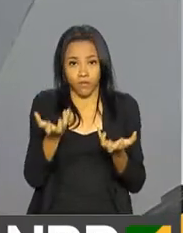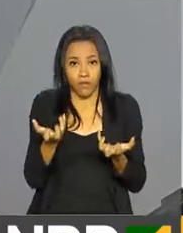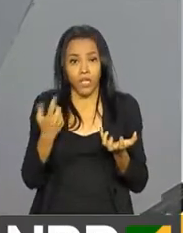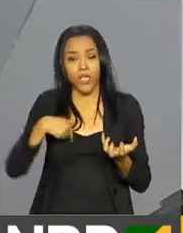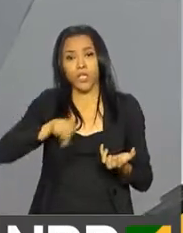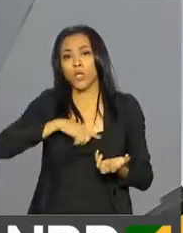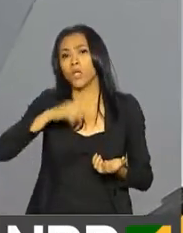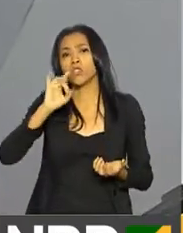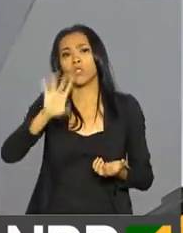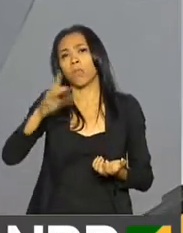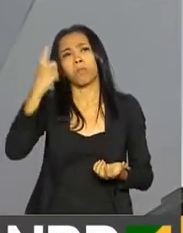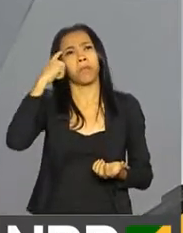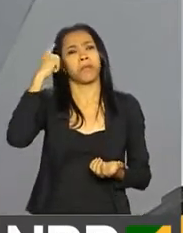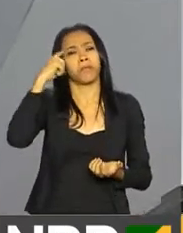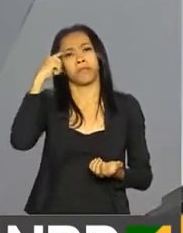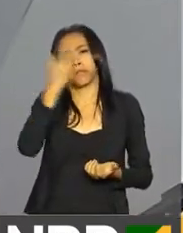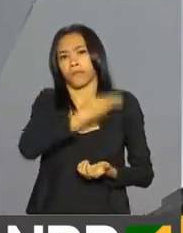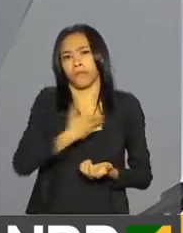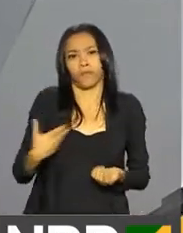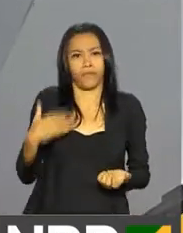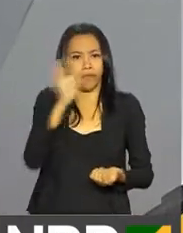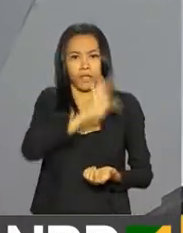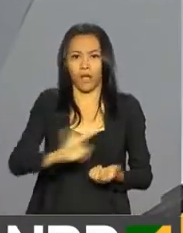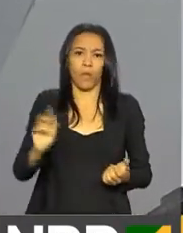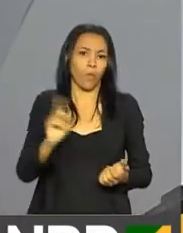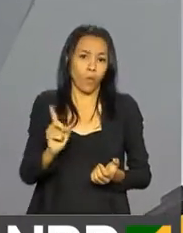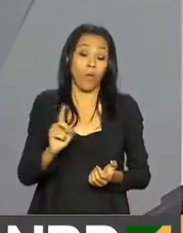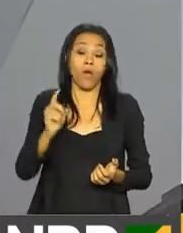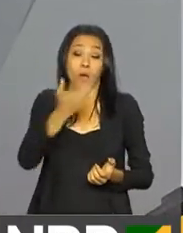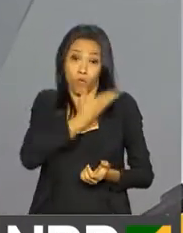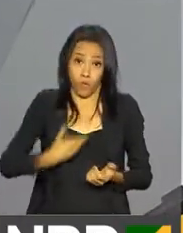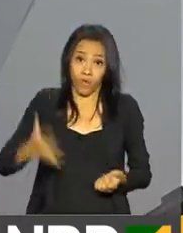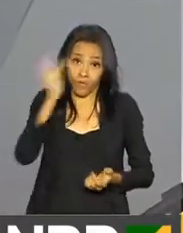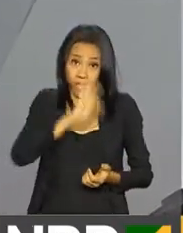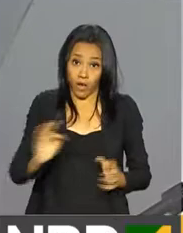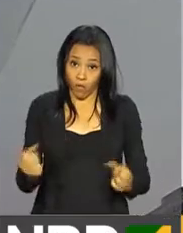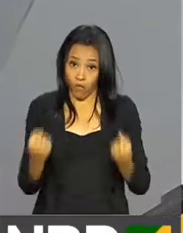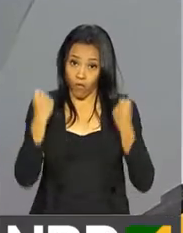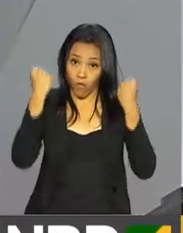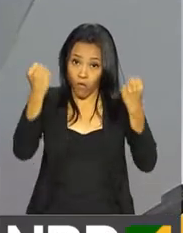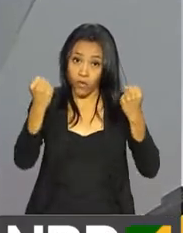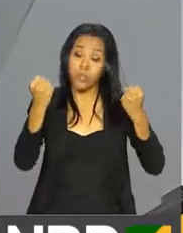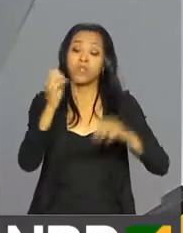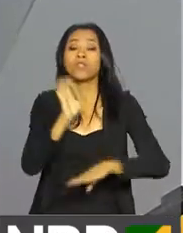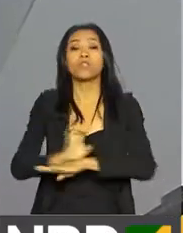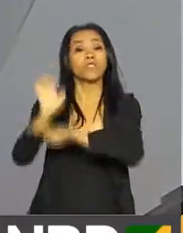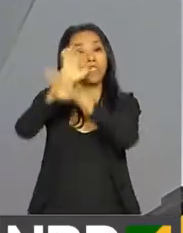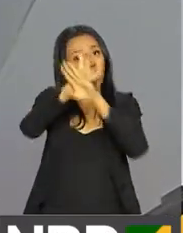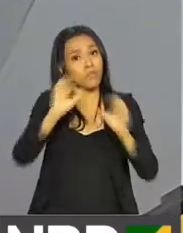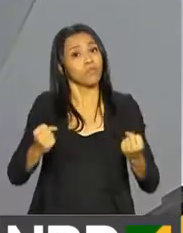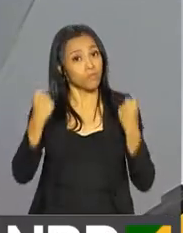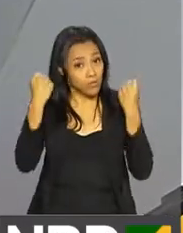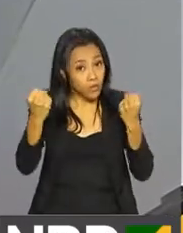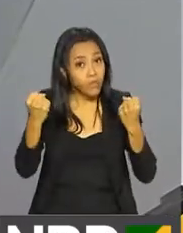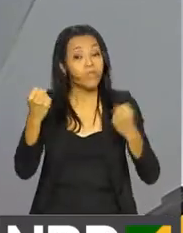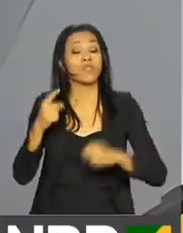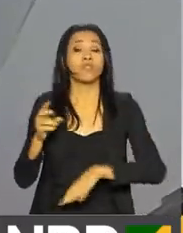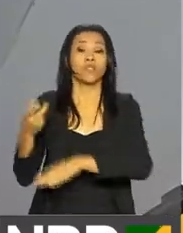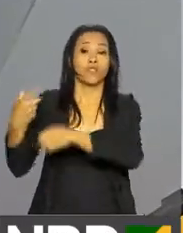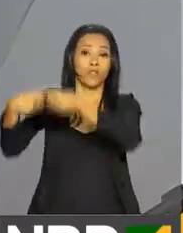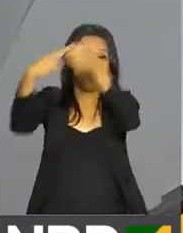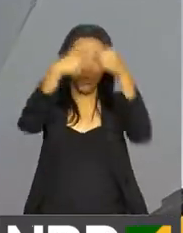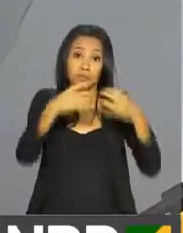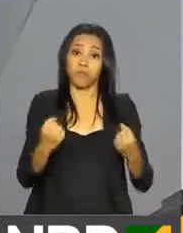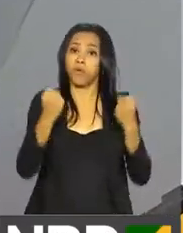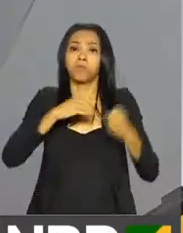pensamos só na união e na nossa cabeça a união será forte se os estados foi forte e seus municípios forem fortes no ainda você